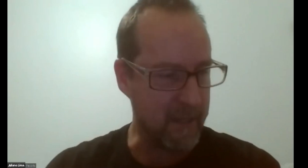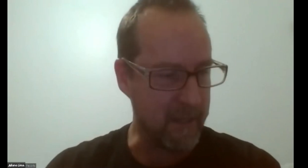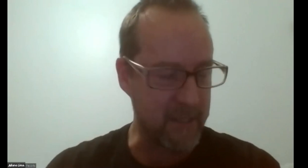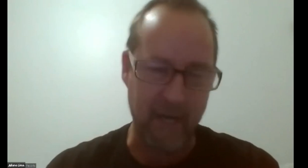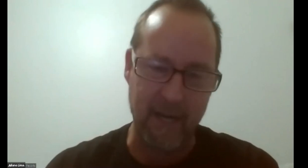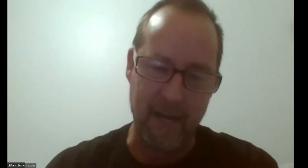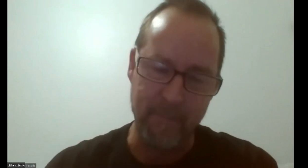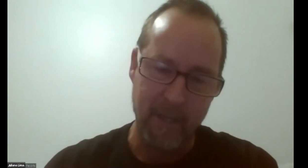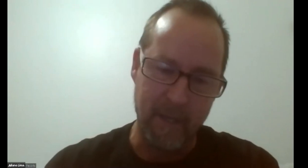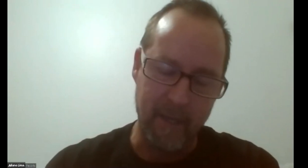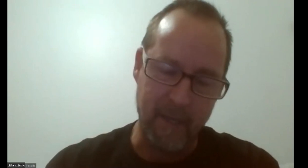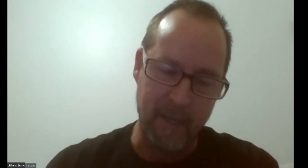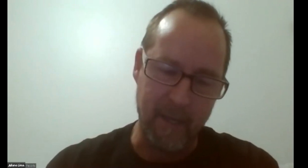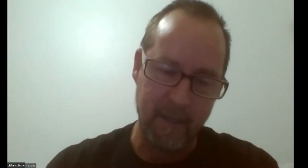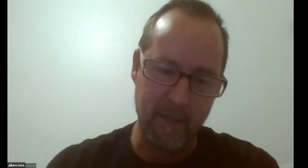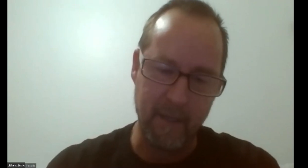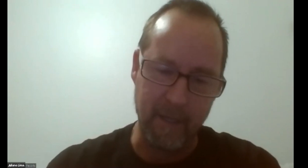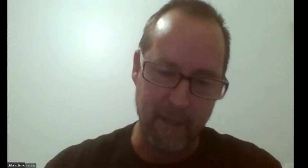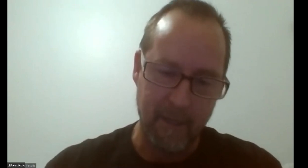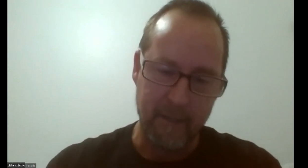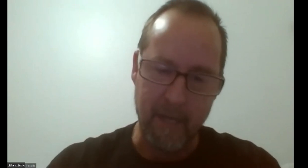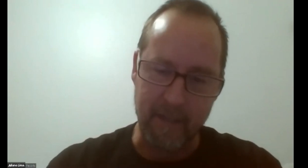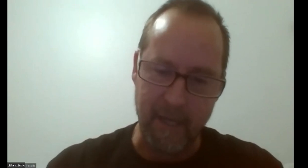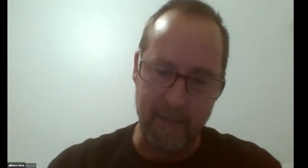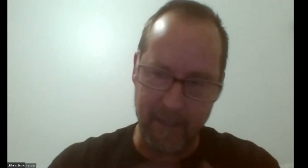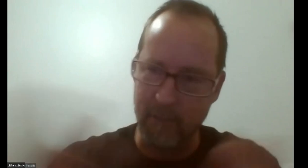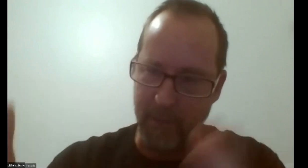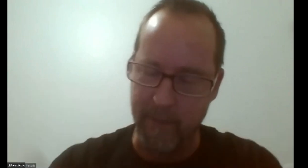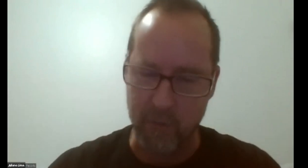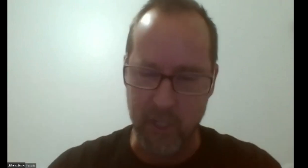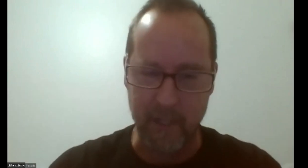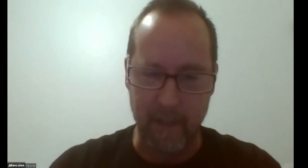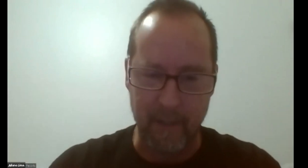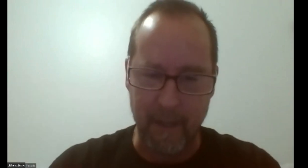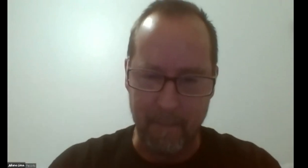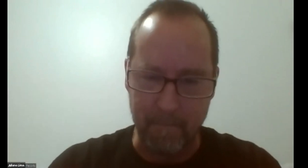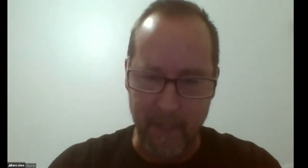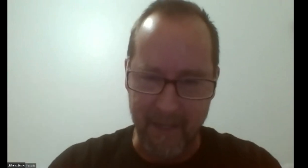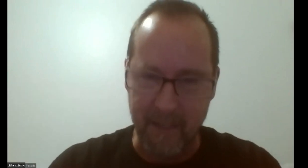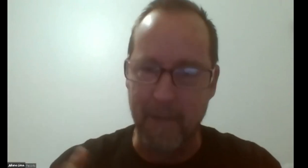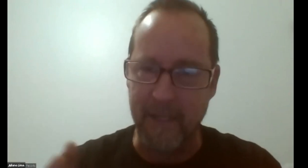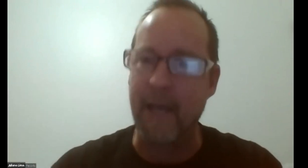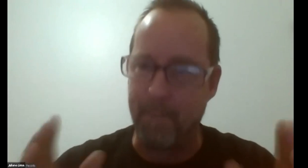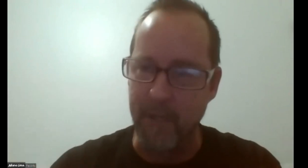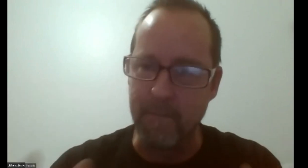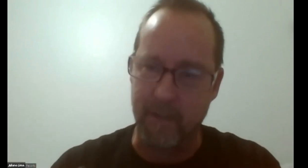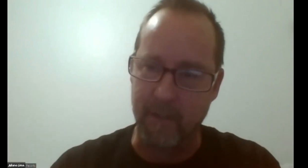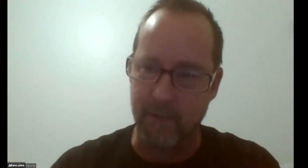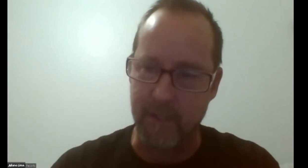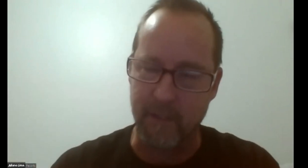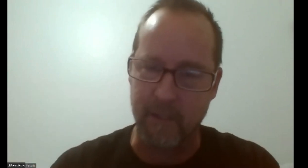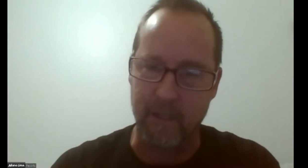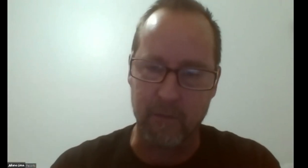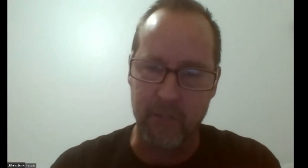Queria destacar que tratar, né, no primeiro dia da grande matéria-prima